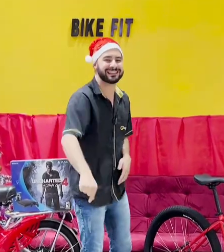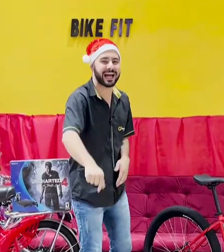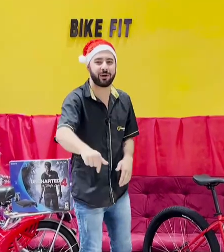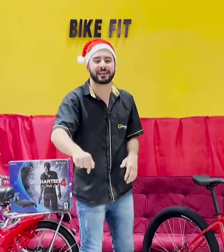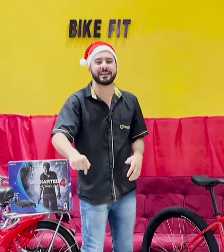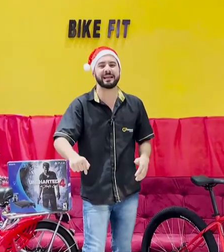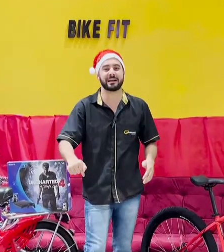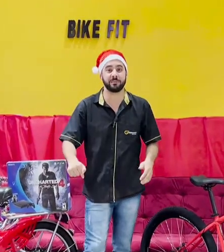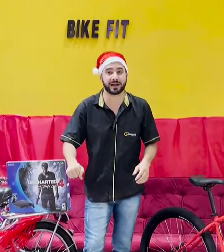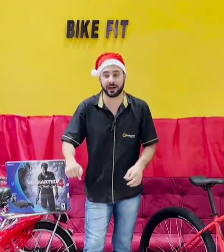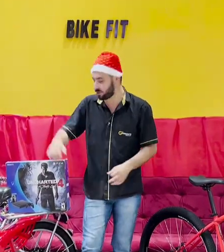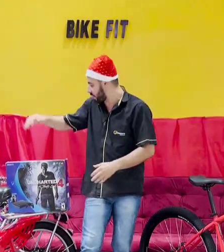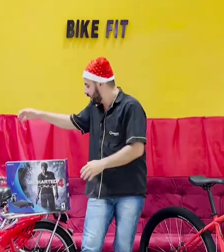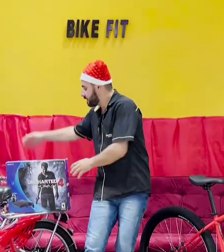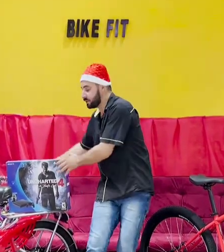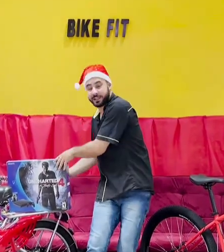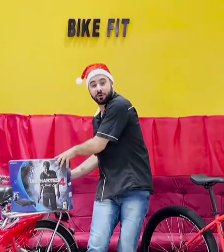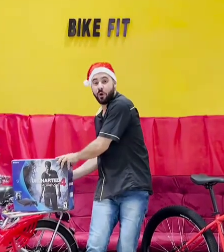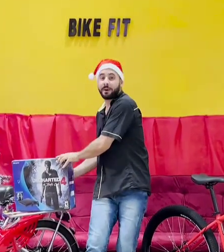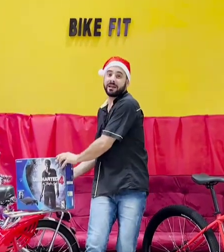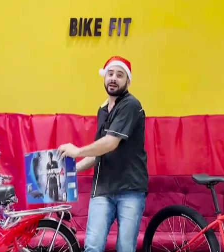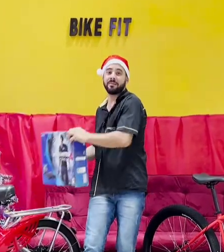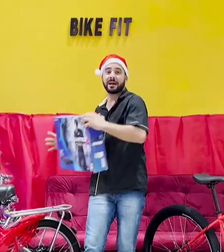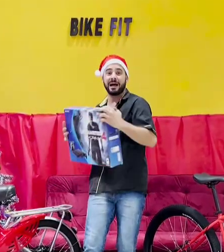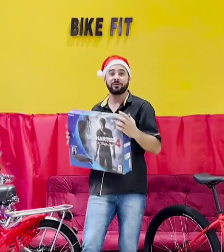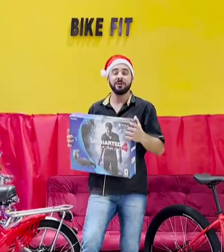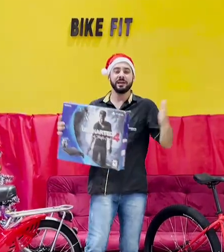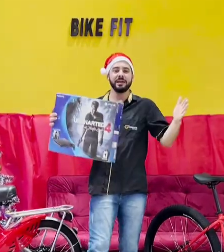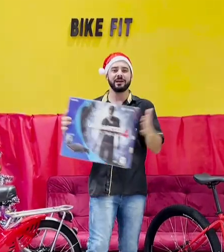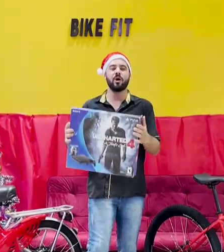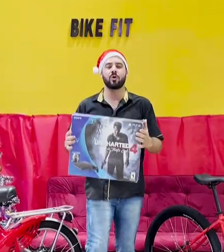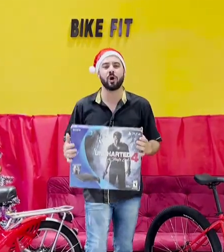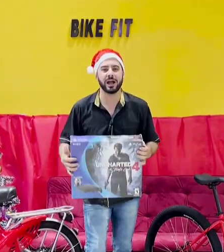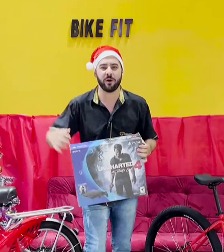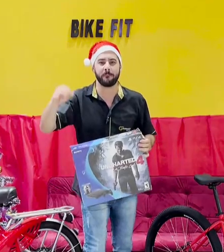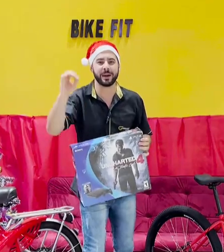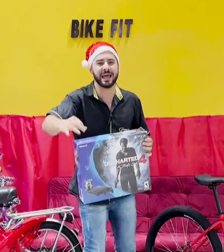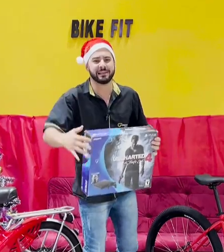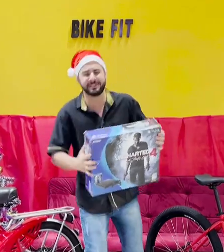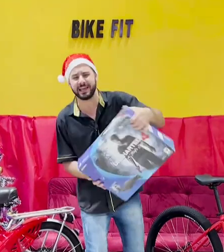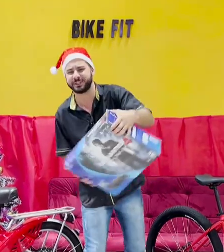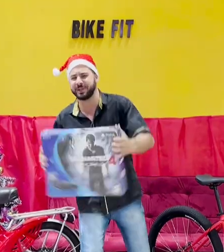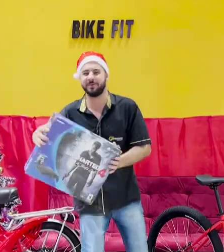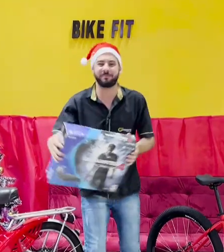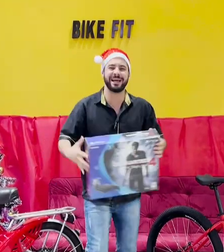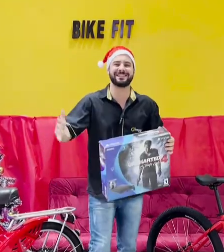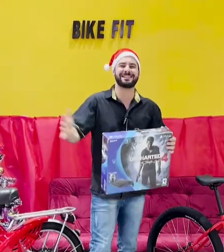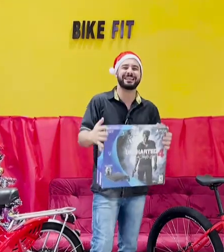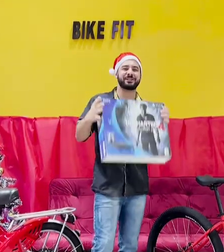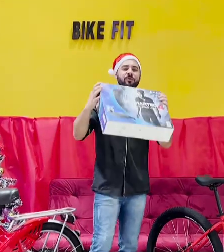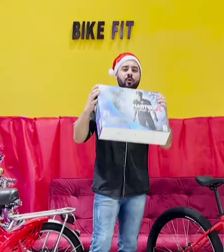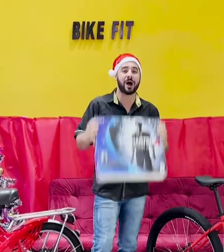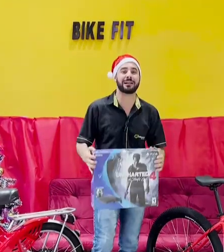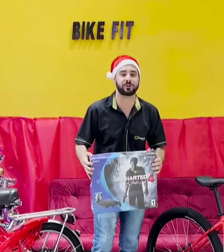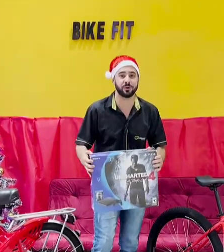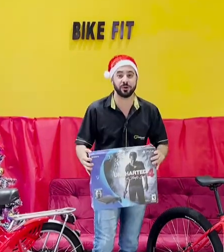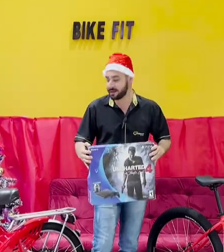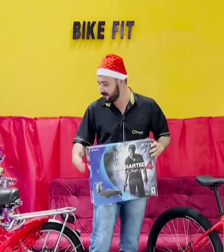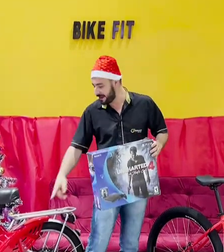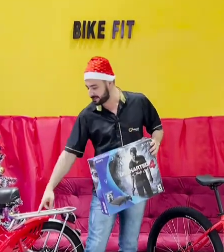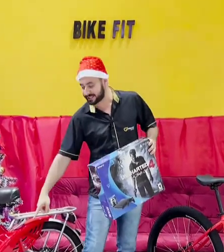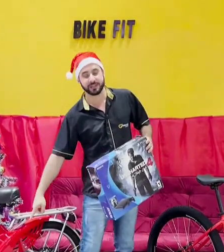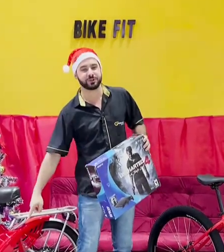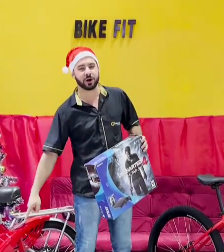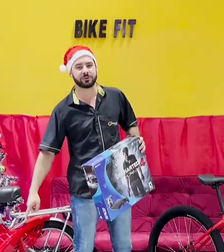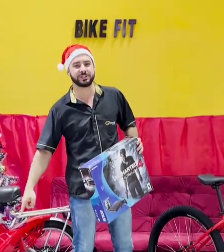de Natal aqui na Gambarato. Ó, você compra na Gambarato e concorre a um PlayStation 4